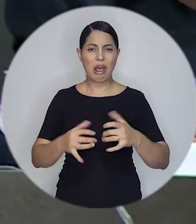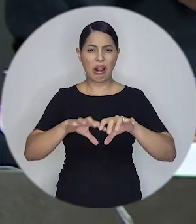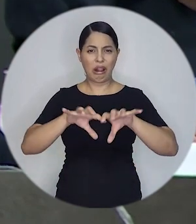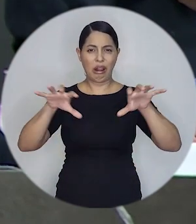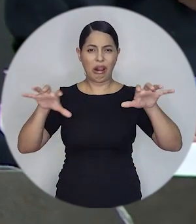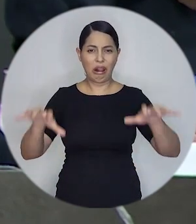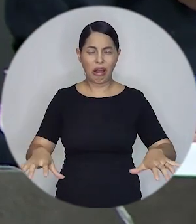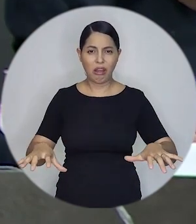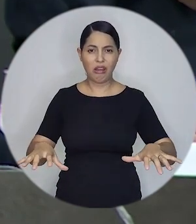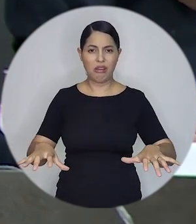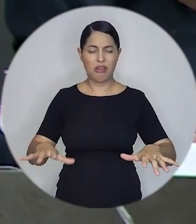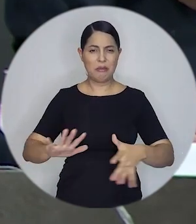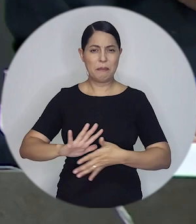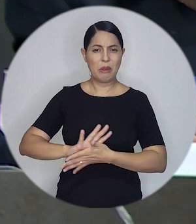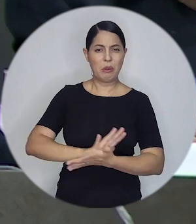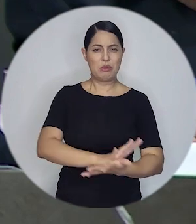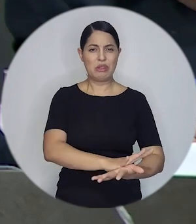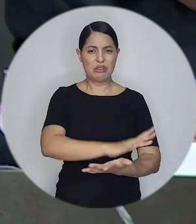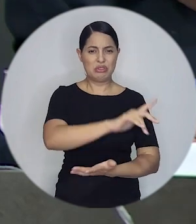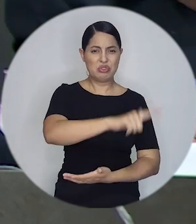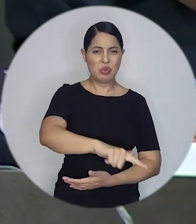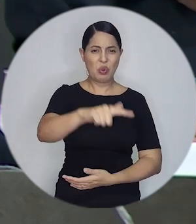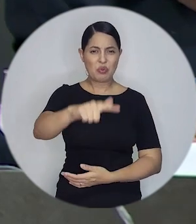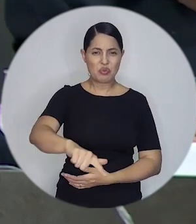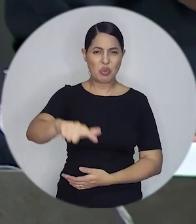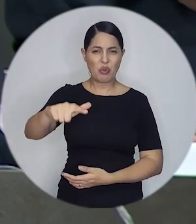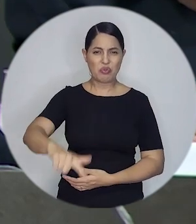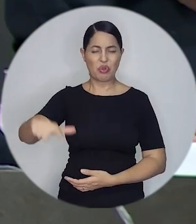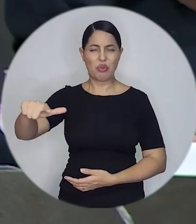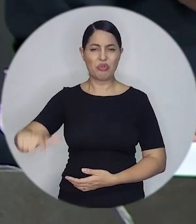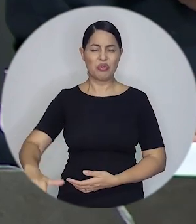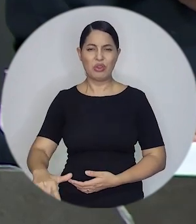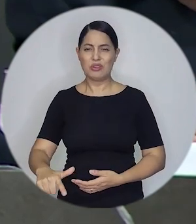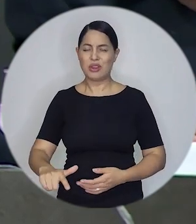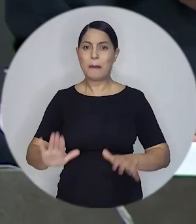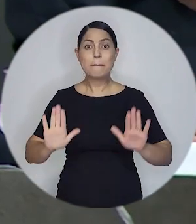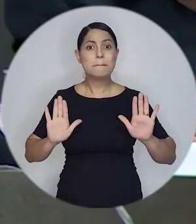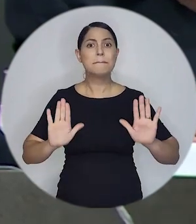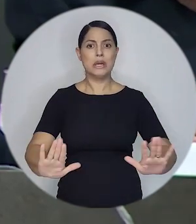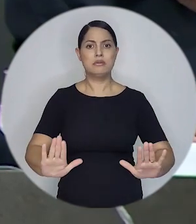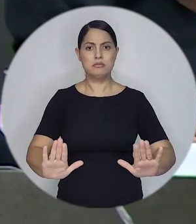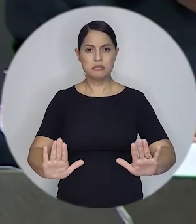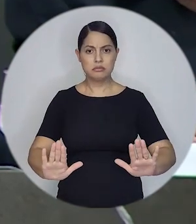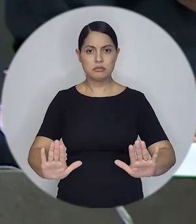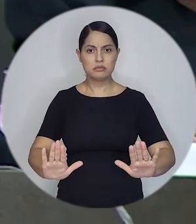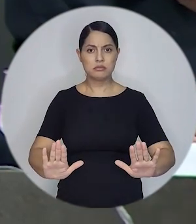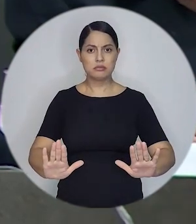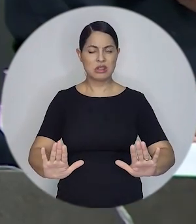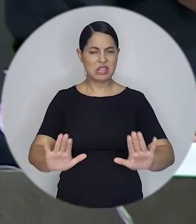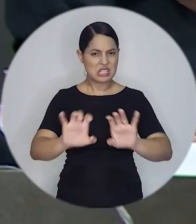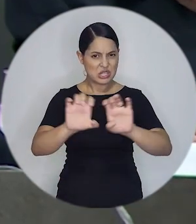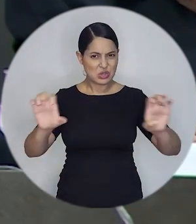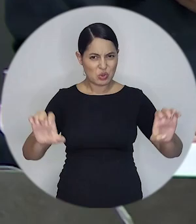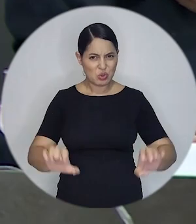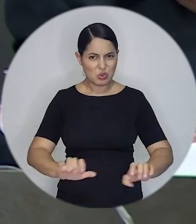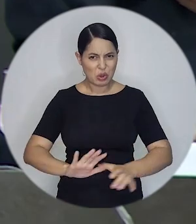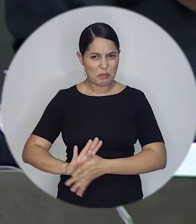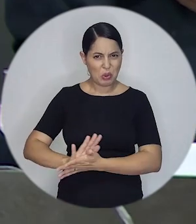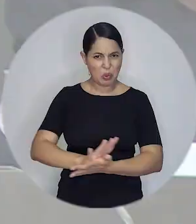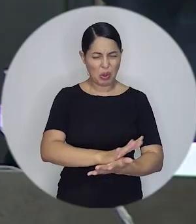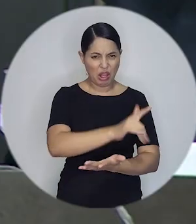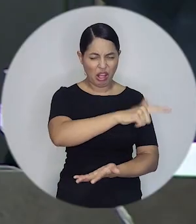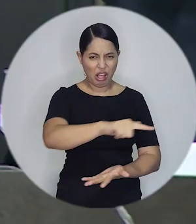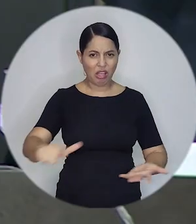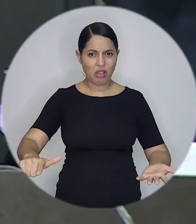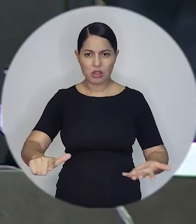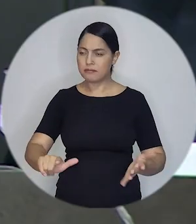que justifica esse preconceito repetido o tempo todo. É hora de dizer basta, porque ele é